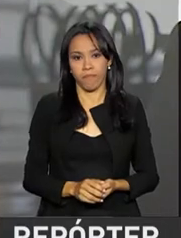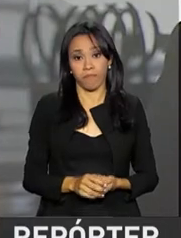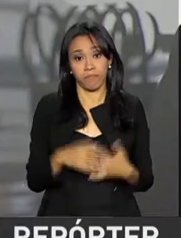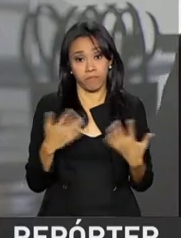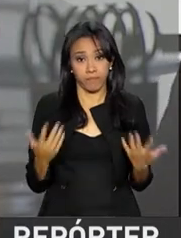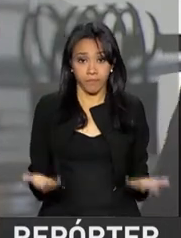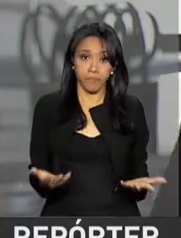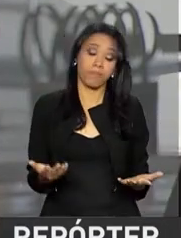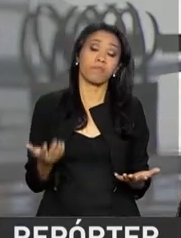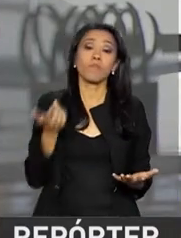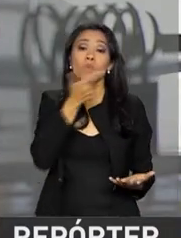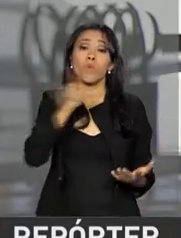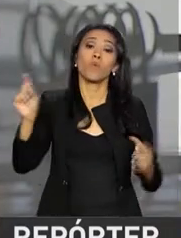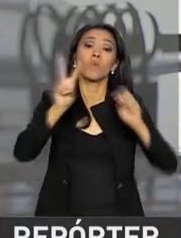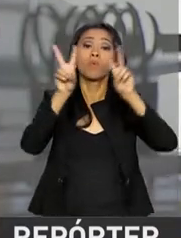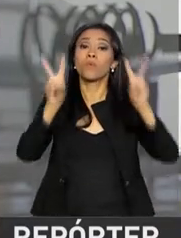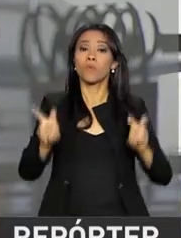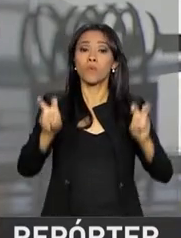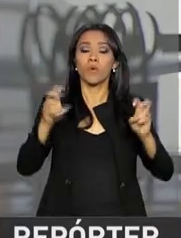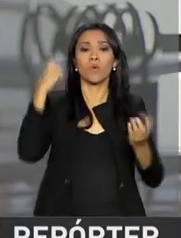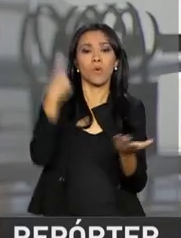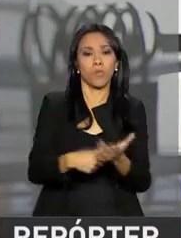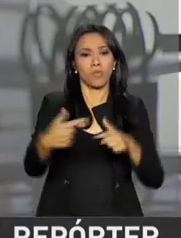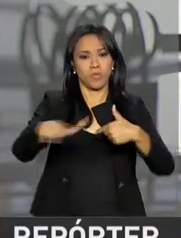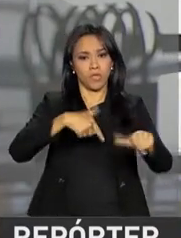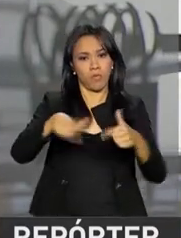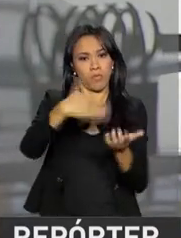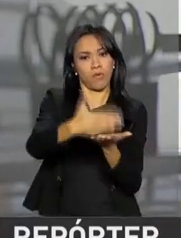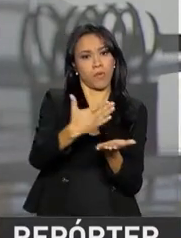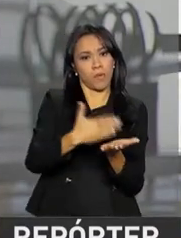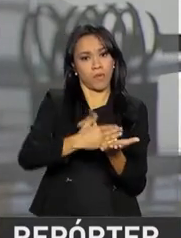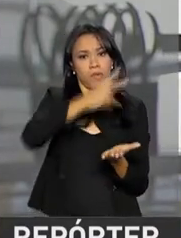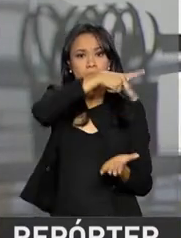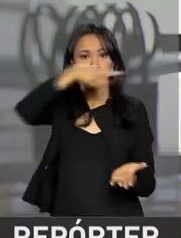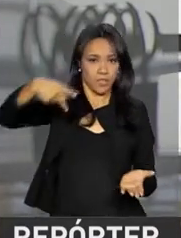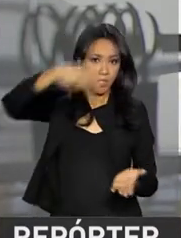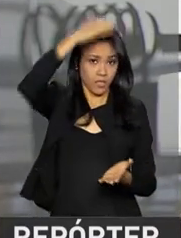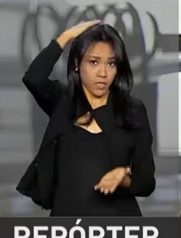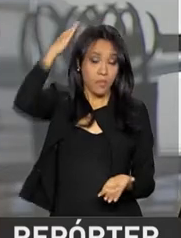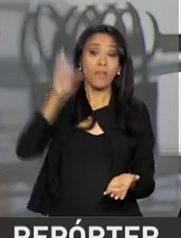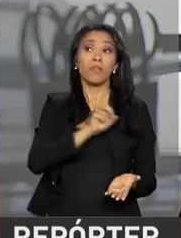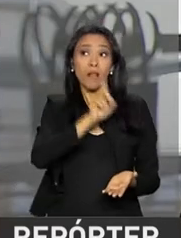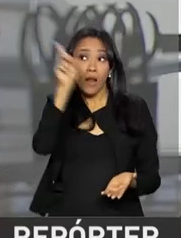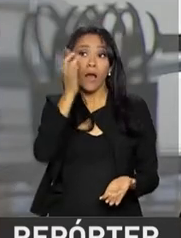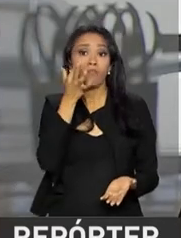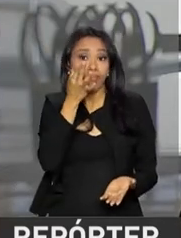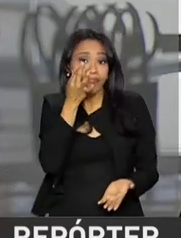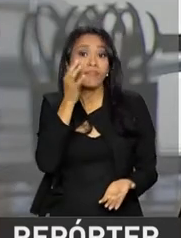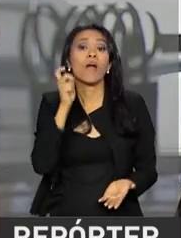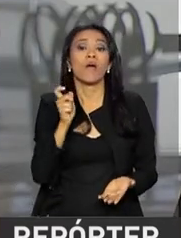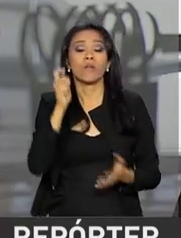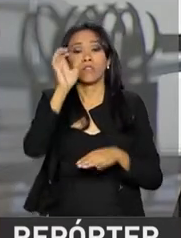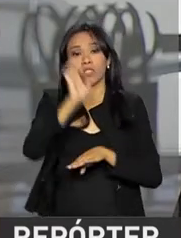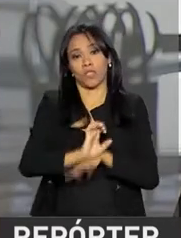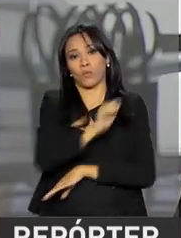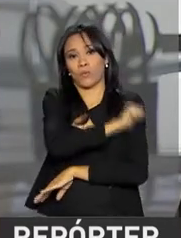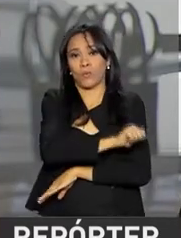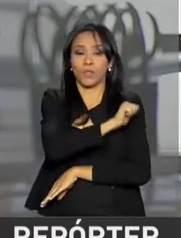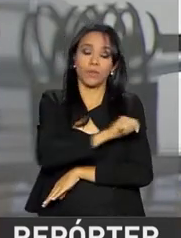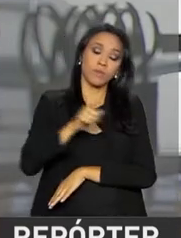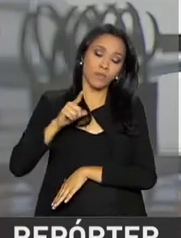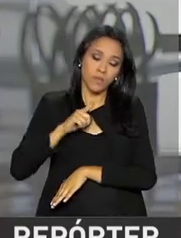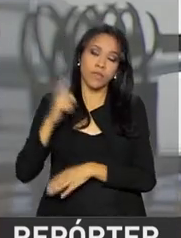bom e falando agora da agenda do presidente michel temer ele está lá no rio de janeiro tem compromisso hoje pela manhã na capital